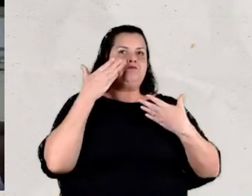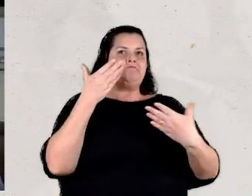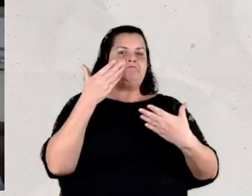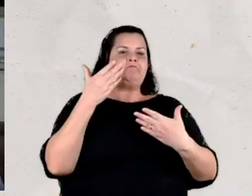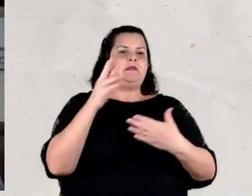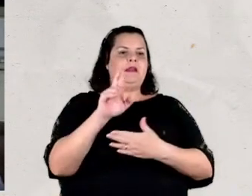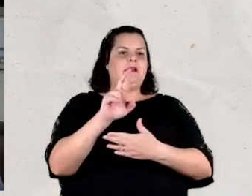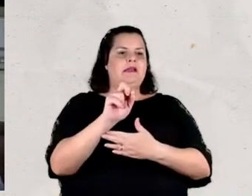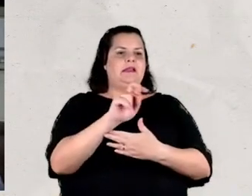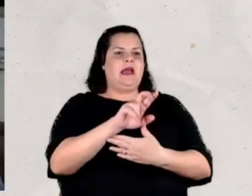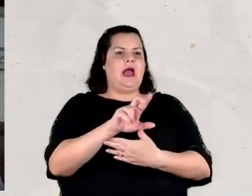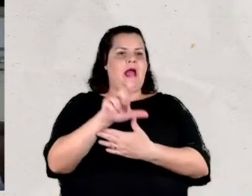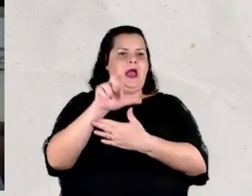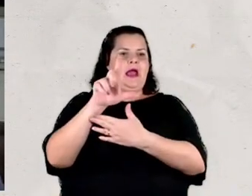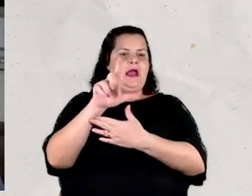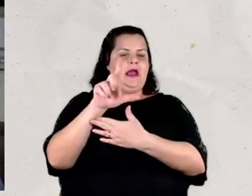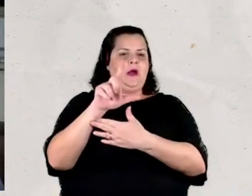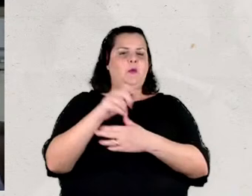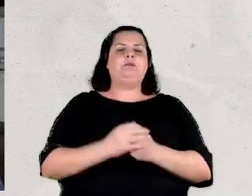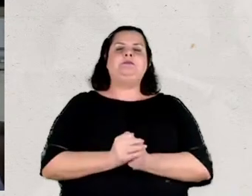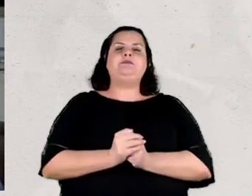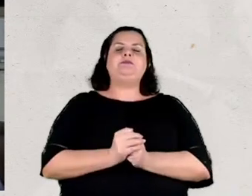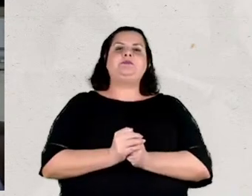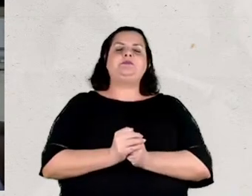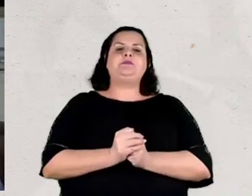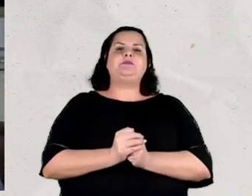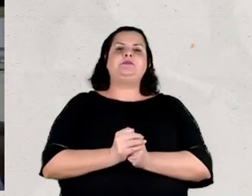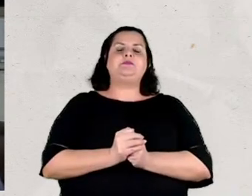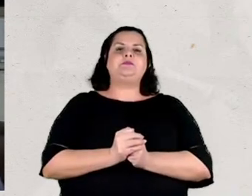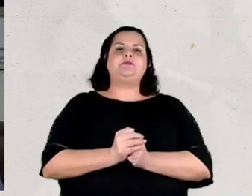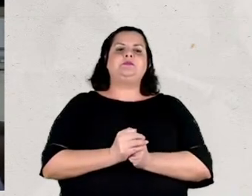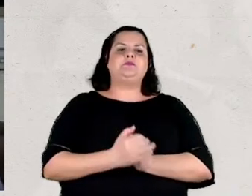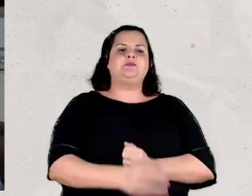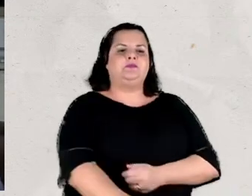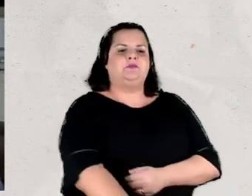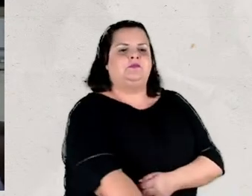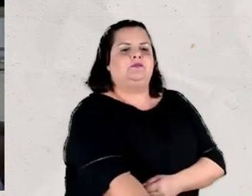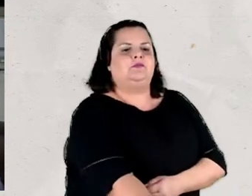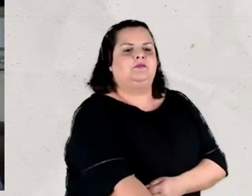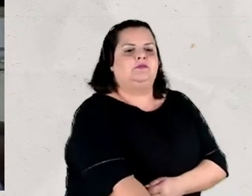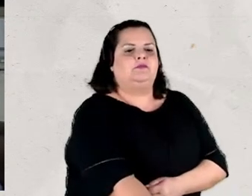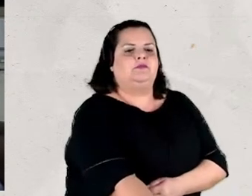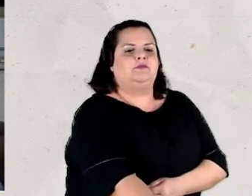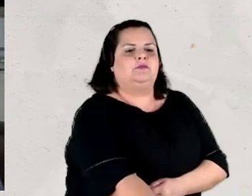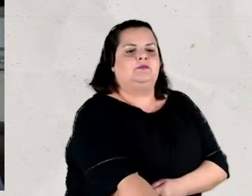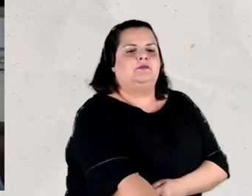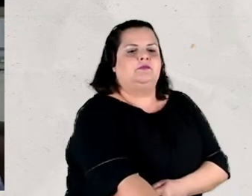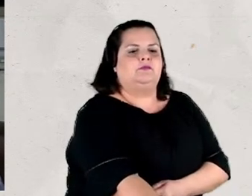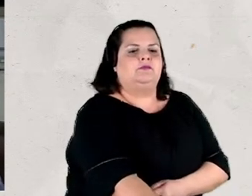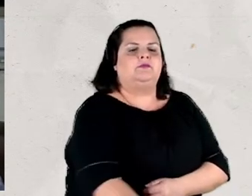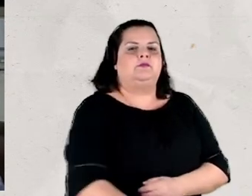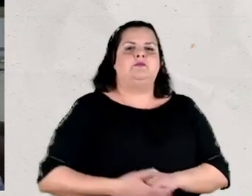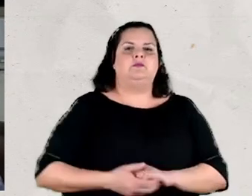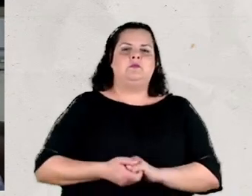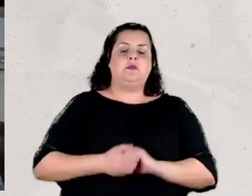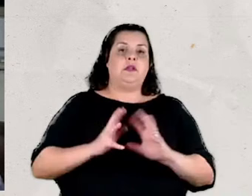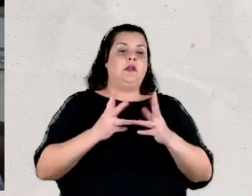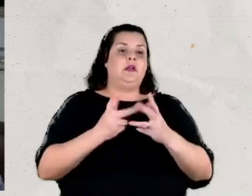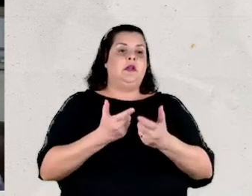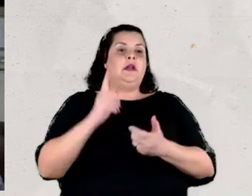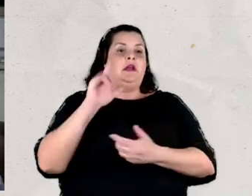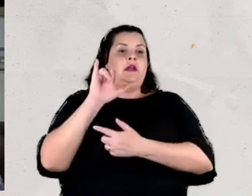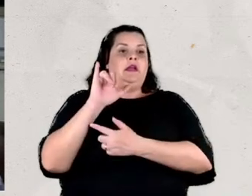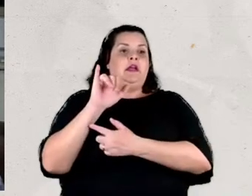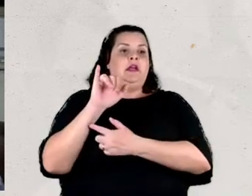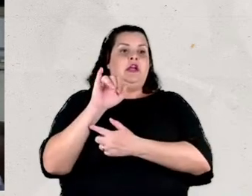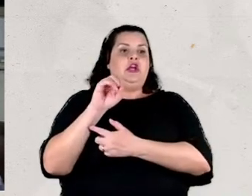obviamente, nosso outro participante é o autor do livro, o reconhecido escritor Yossi Klein Halavi. Yossi é